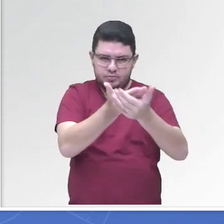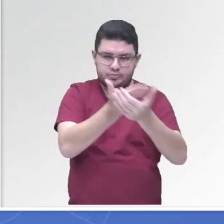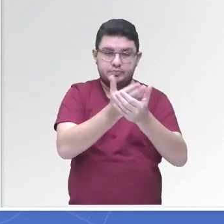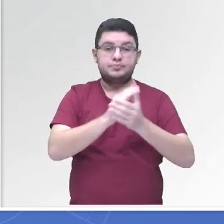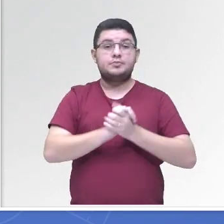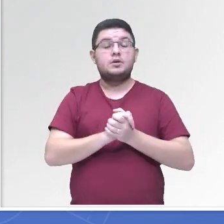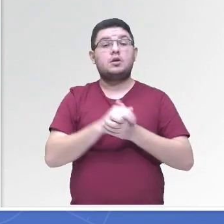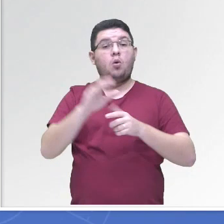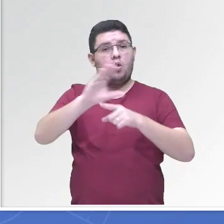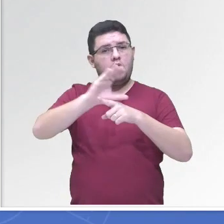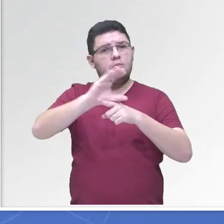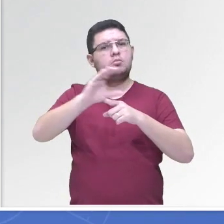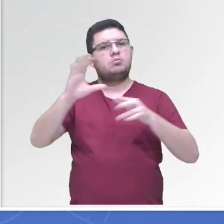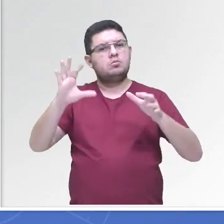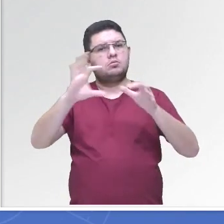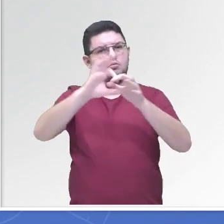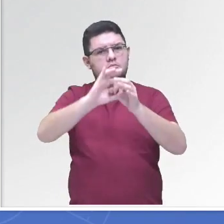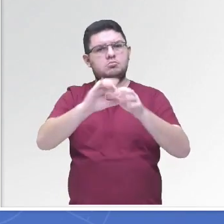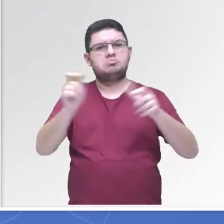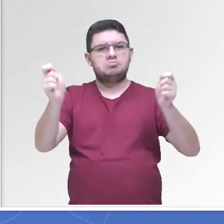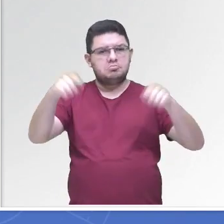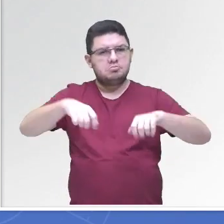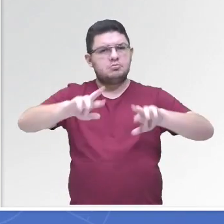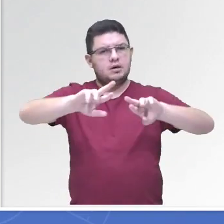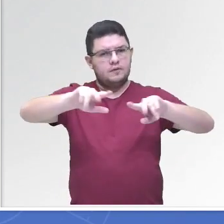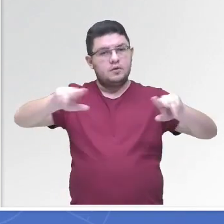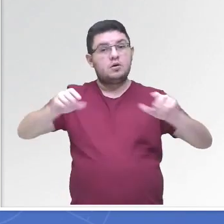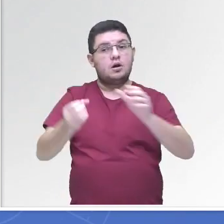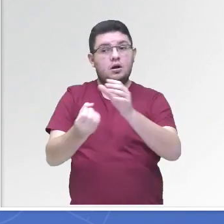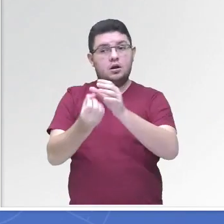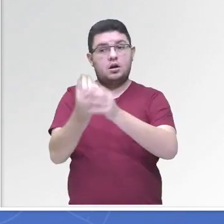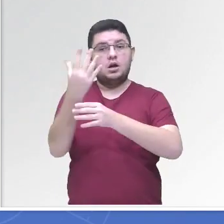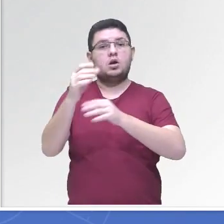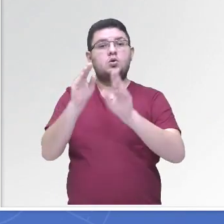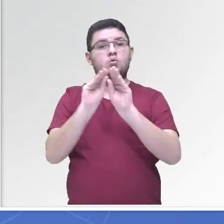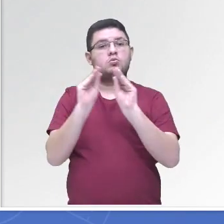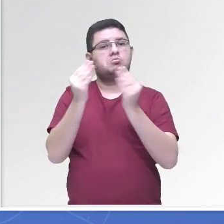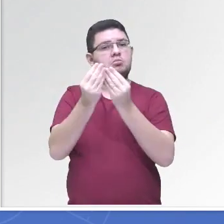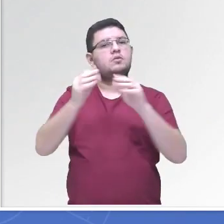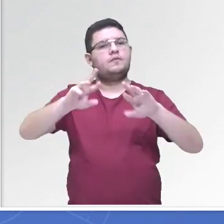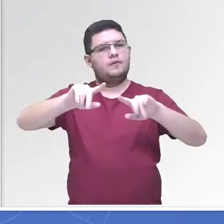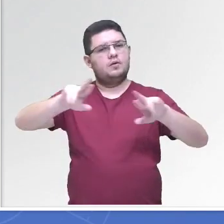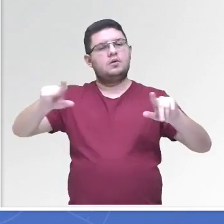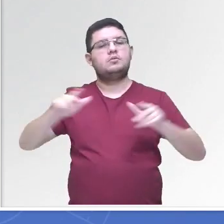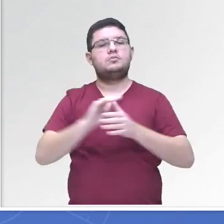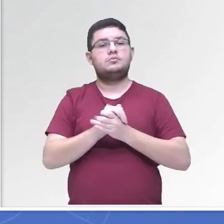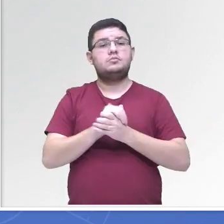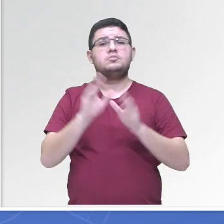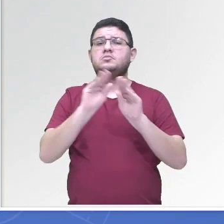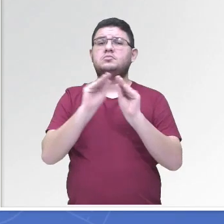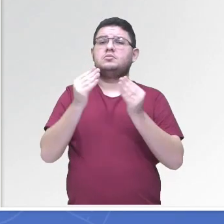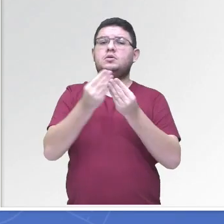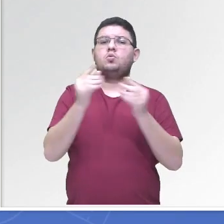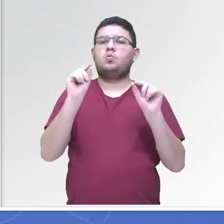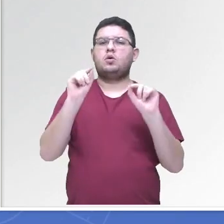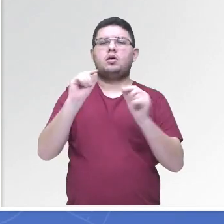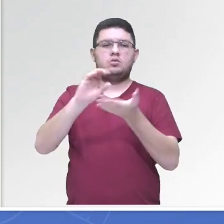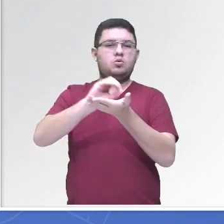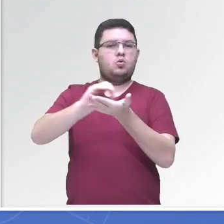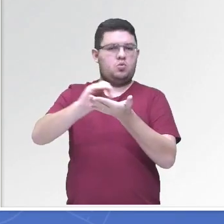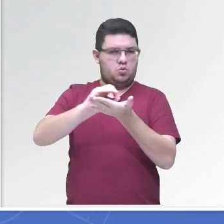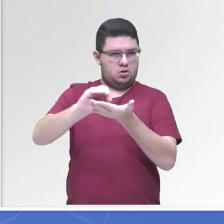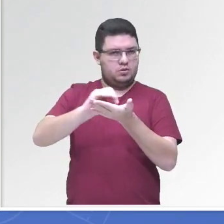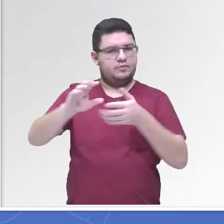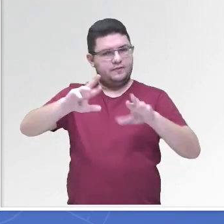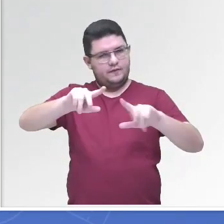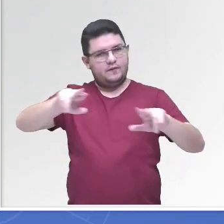de diversas maneiras e formar várias substâncias. E essas substâncias a gente chama dos compostos orgânicos que a gente está trabalhando